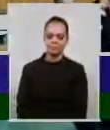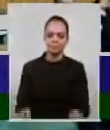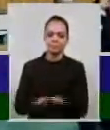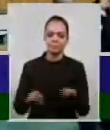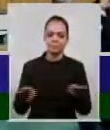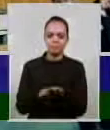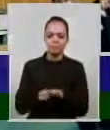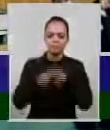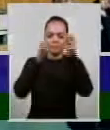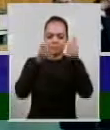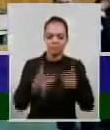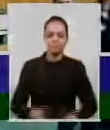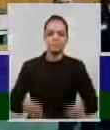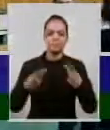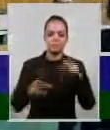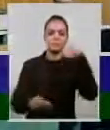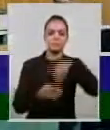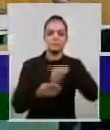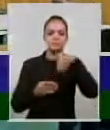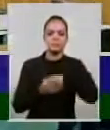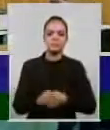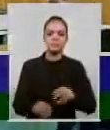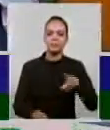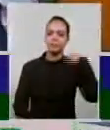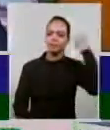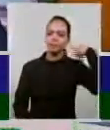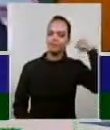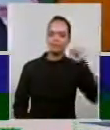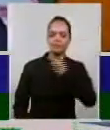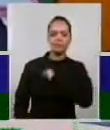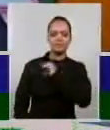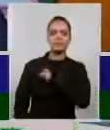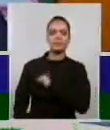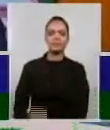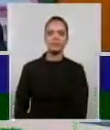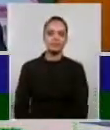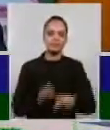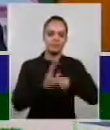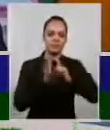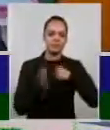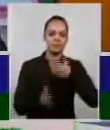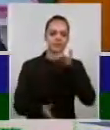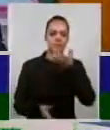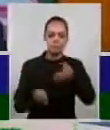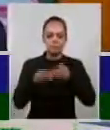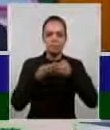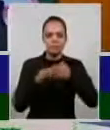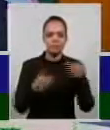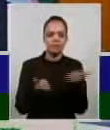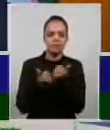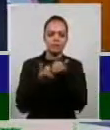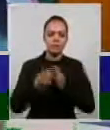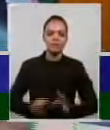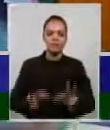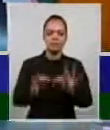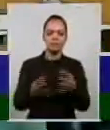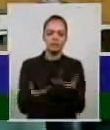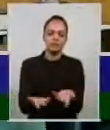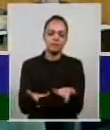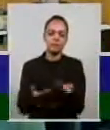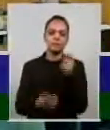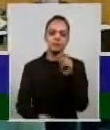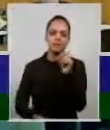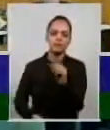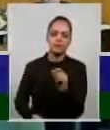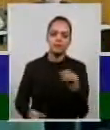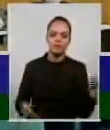ainda para justificativa do seu voto, vereador Silésio Miranda. Antes, porém, eu gostaria de solicitar a assessoria técnica